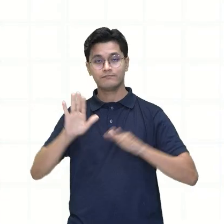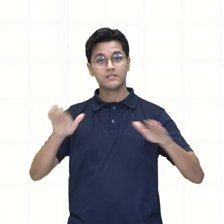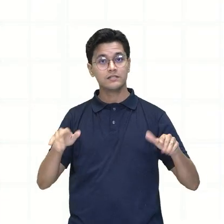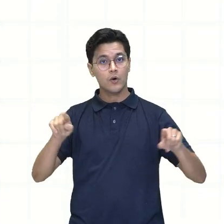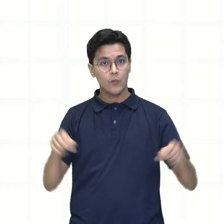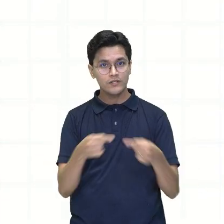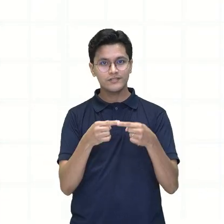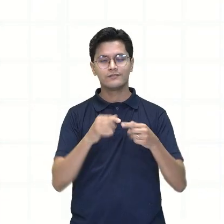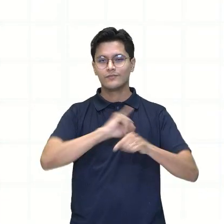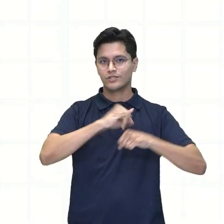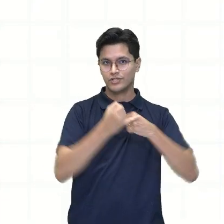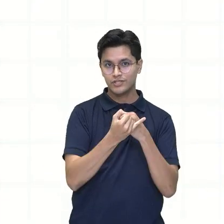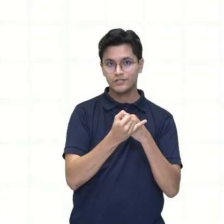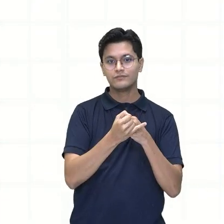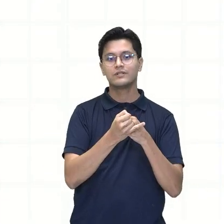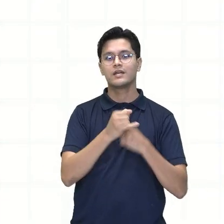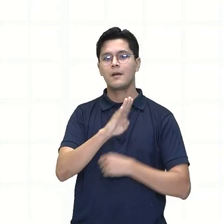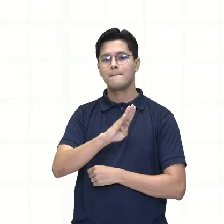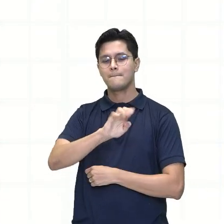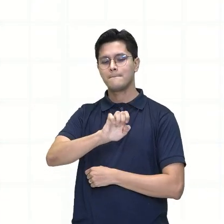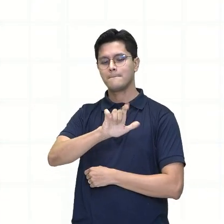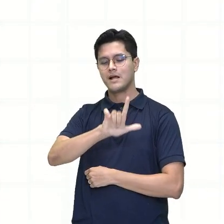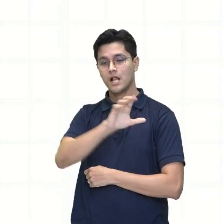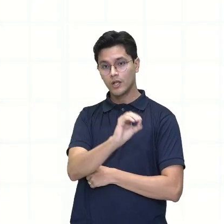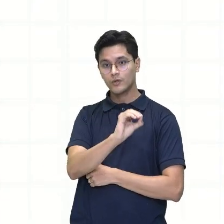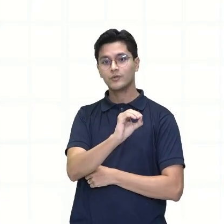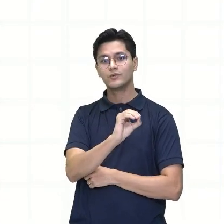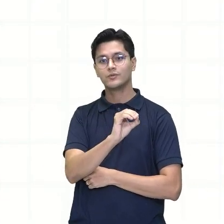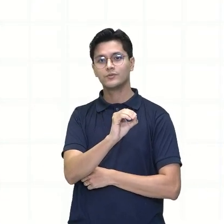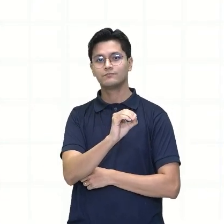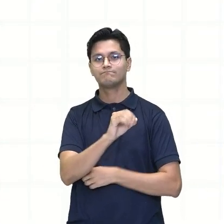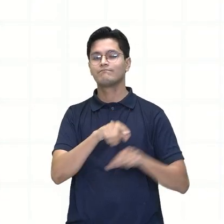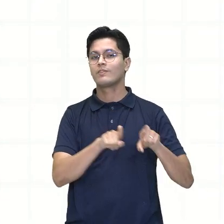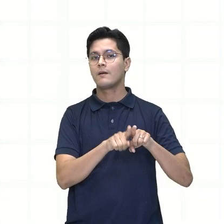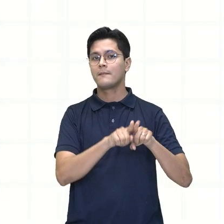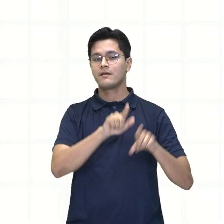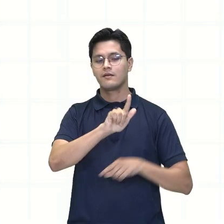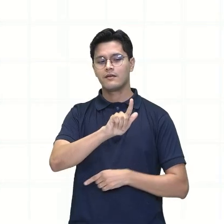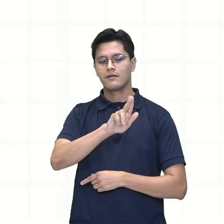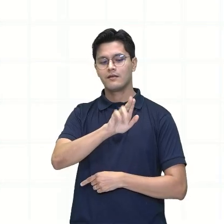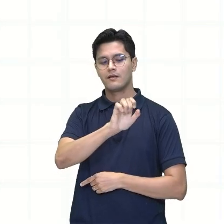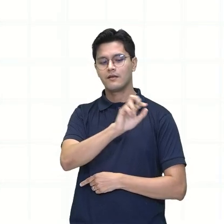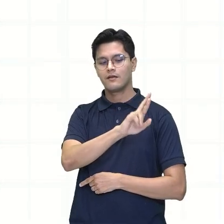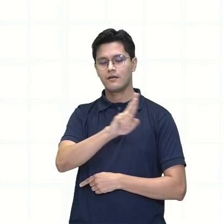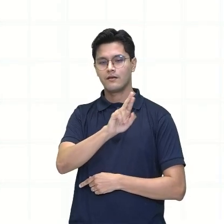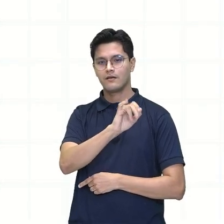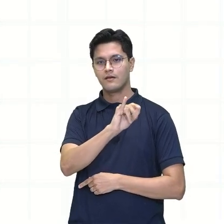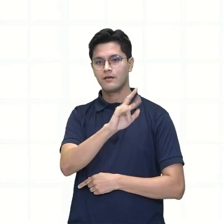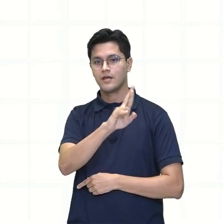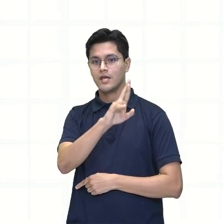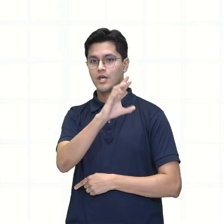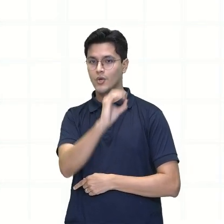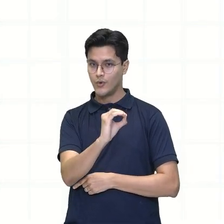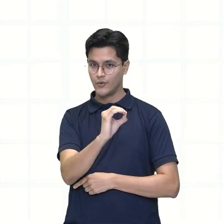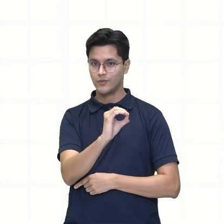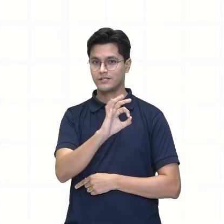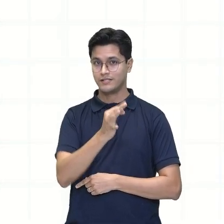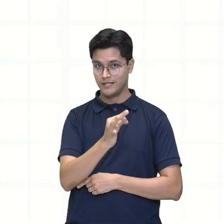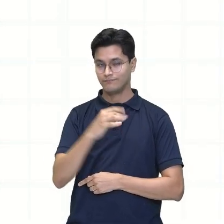novamente belo e guerreiro, só que agora tá no masculino. Olha só o nosso elemento aqui, o finalzinho,